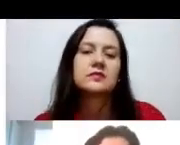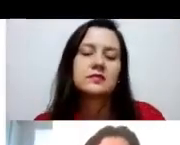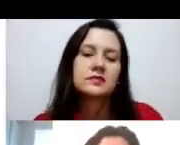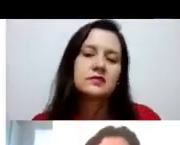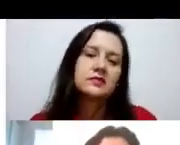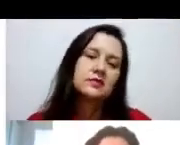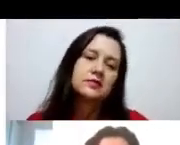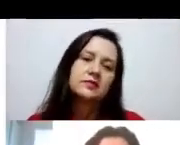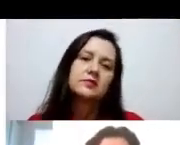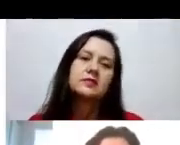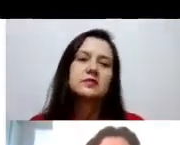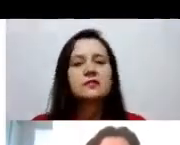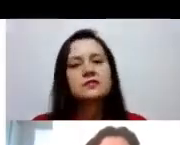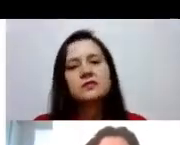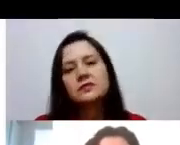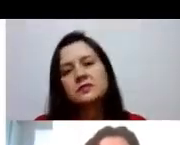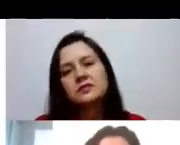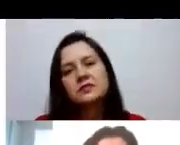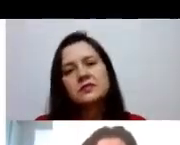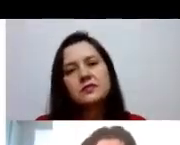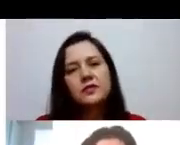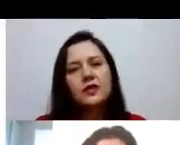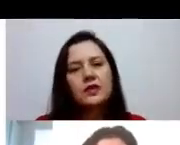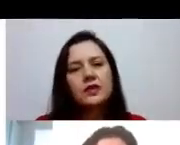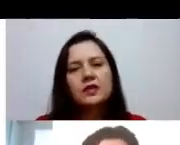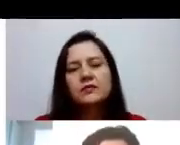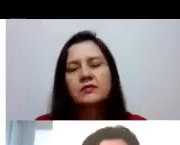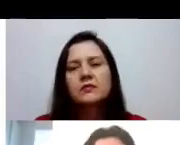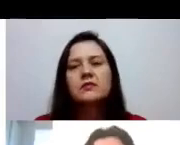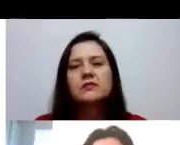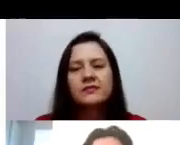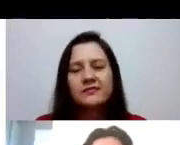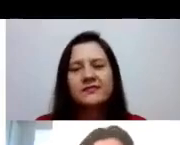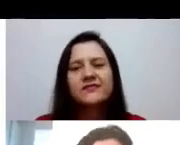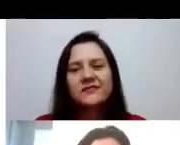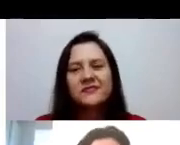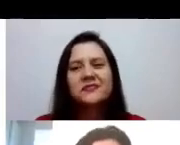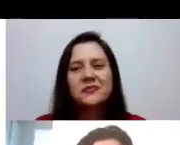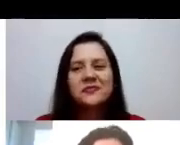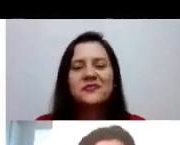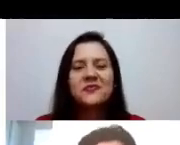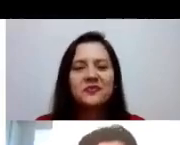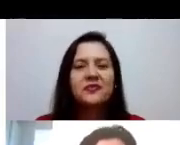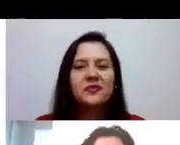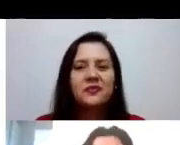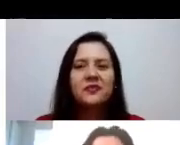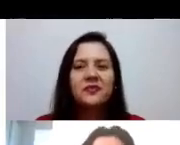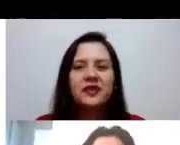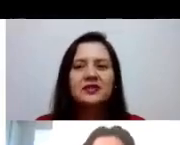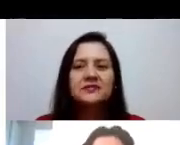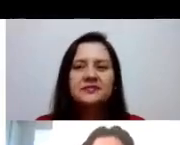gente tenha em conta isso, que tudo que a gente faz hoje, por 5 anos, estará sendo avaliado.